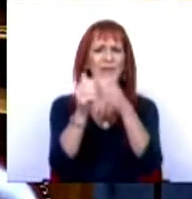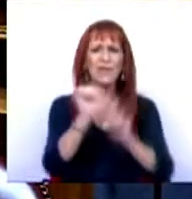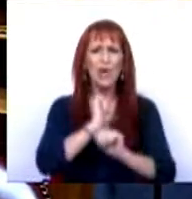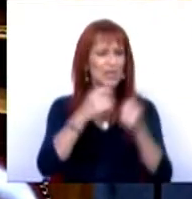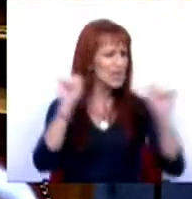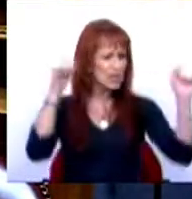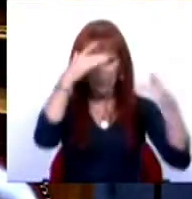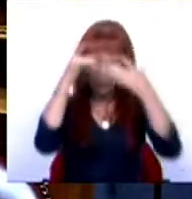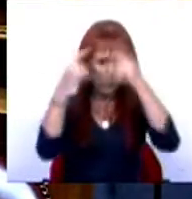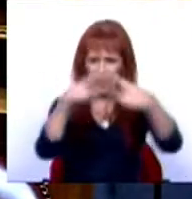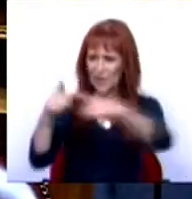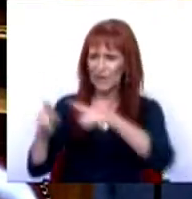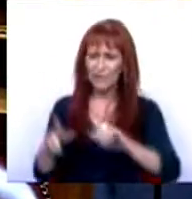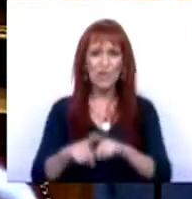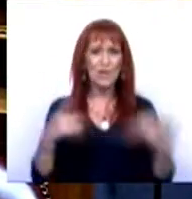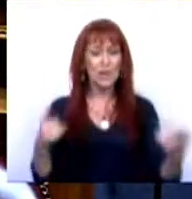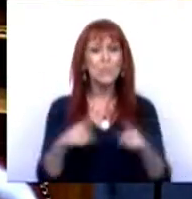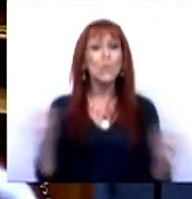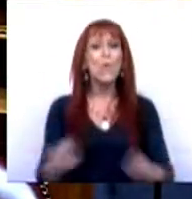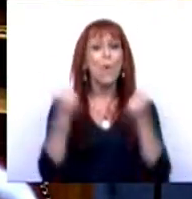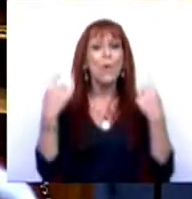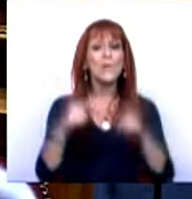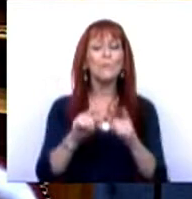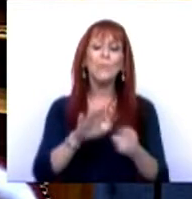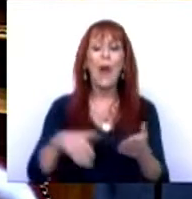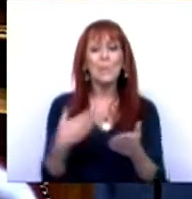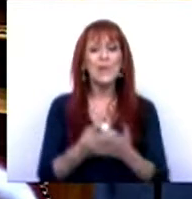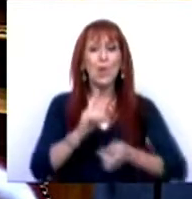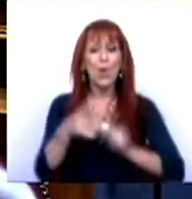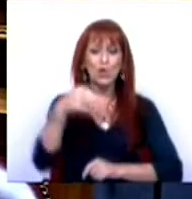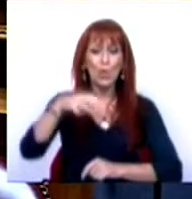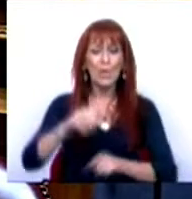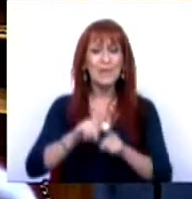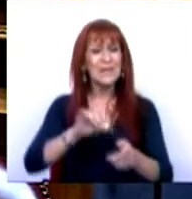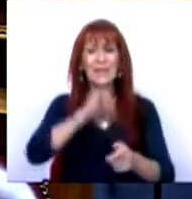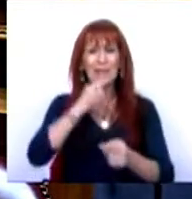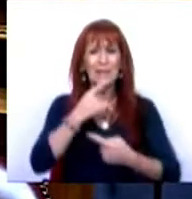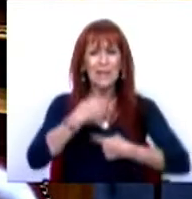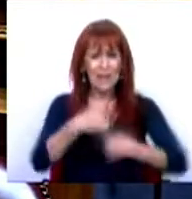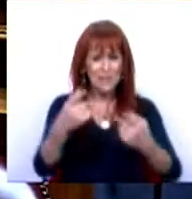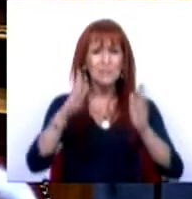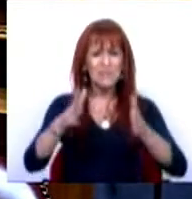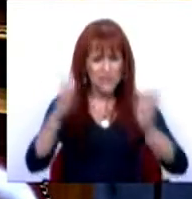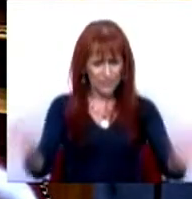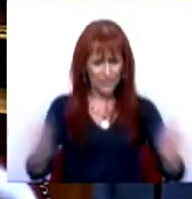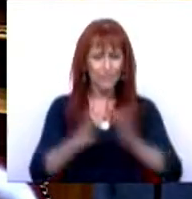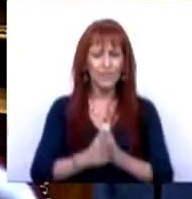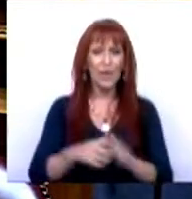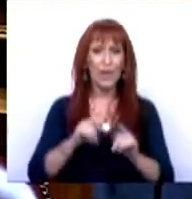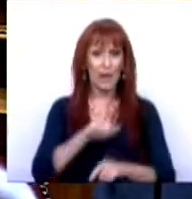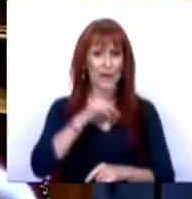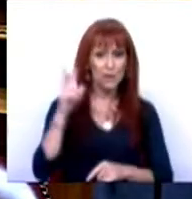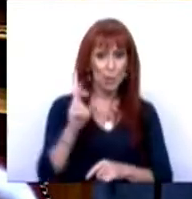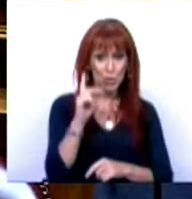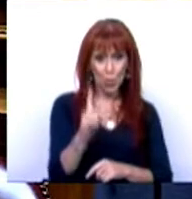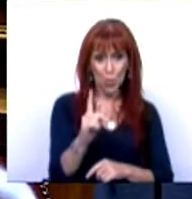nossas divergências, de termos conseguido apresentar aquilo que o Partido Socialista sempre disse que devia ser. Uma